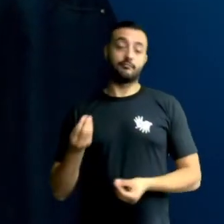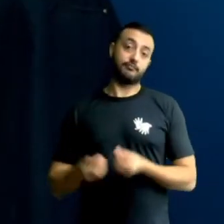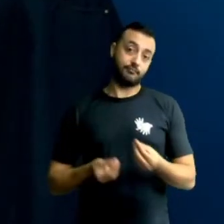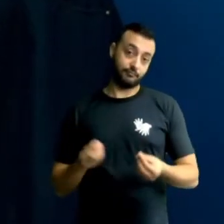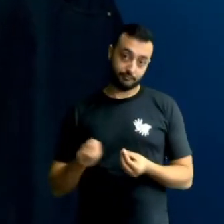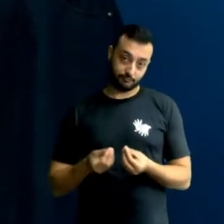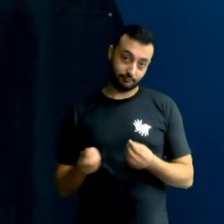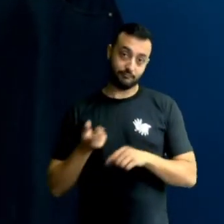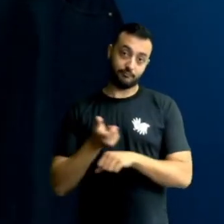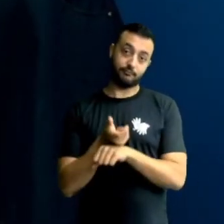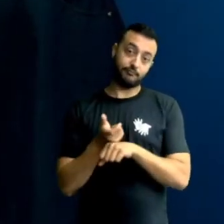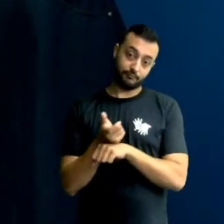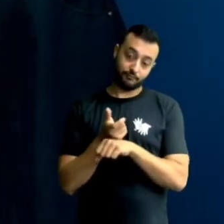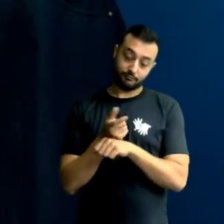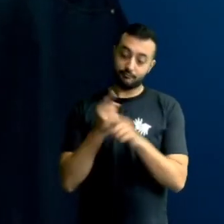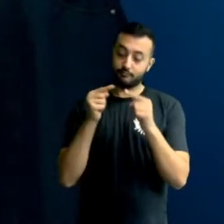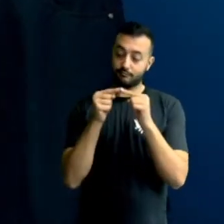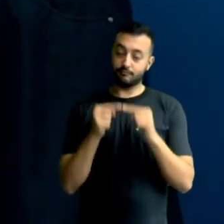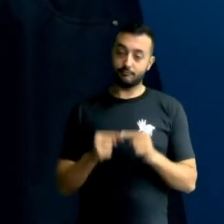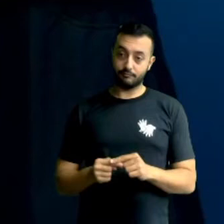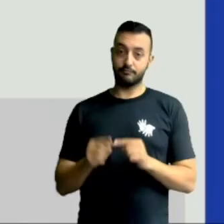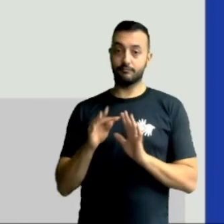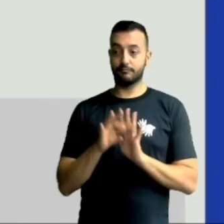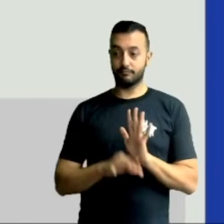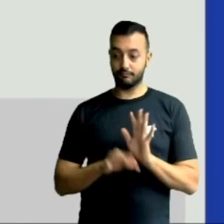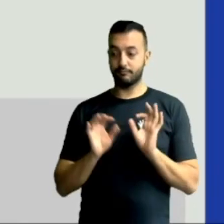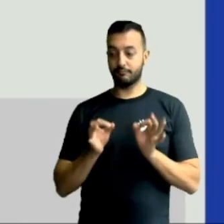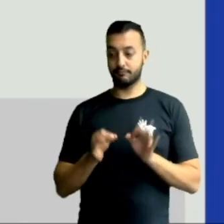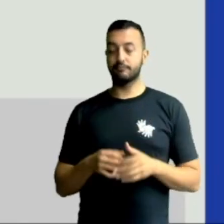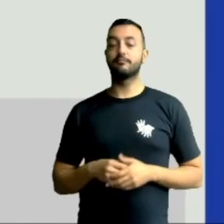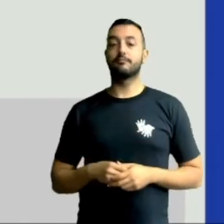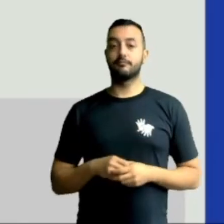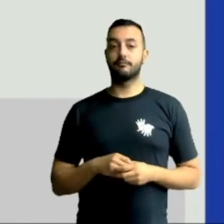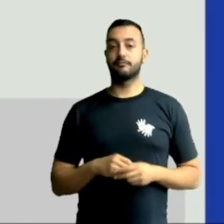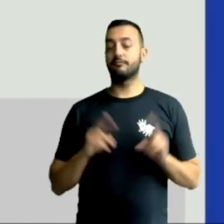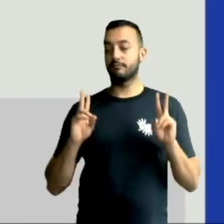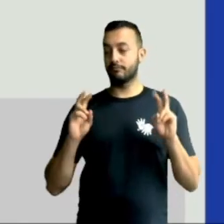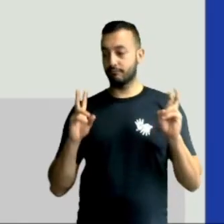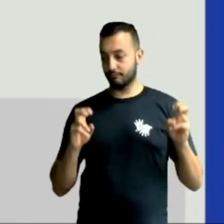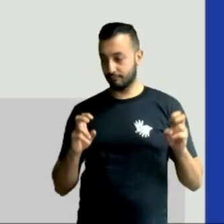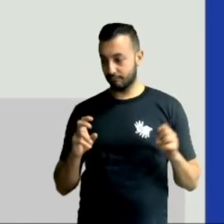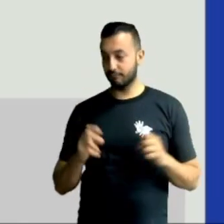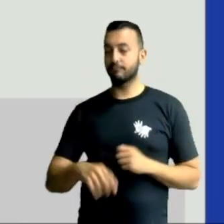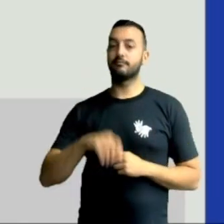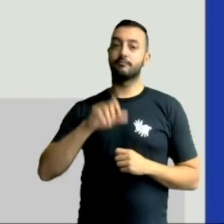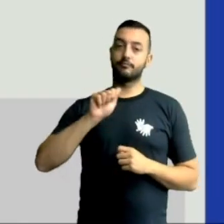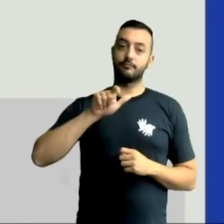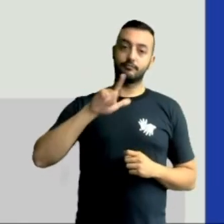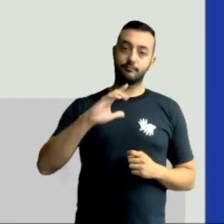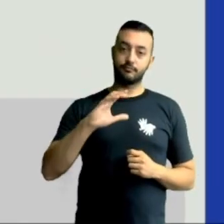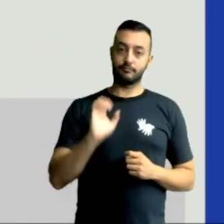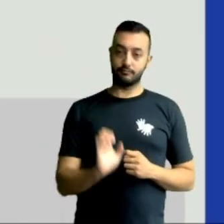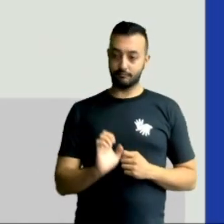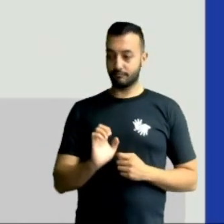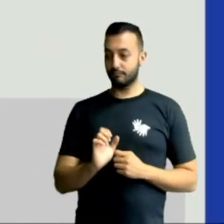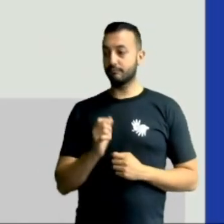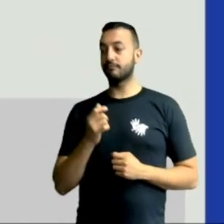aspectos do adjetivo aí dentro do texto, tá bom? O título, O Alce e os Lobos.